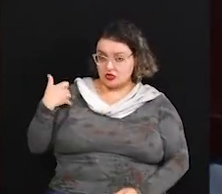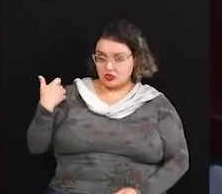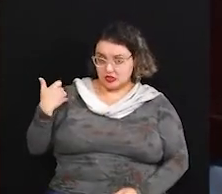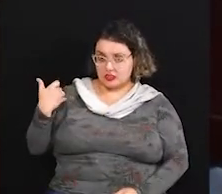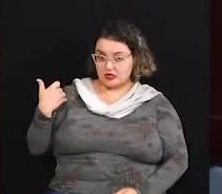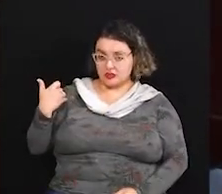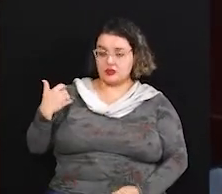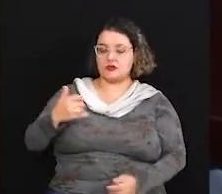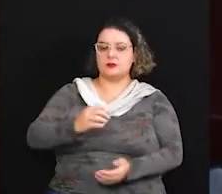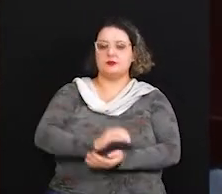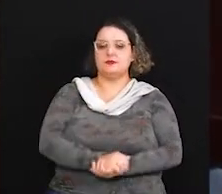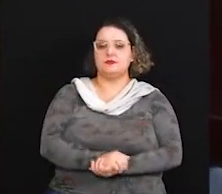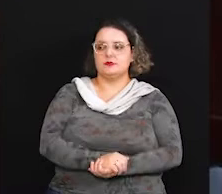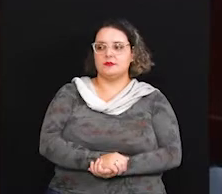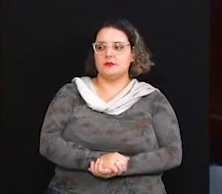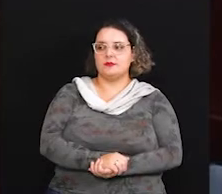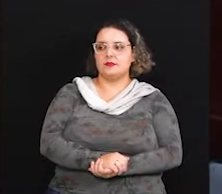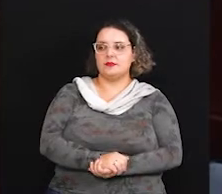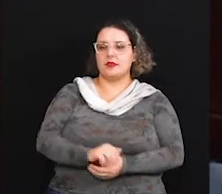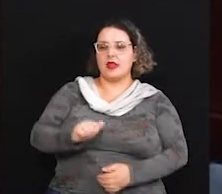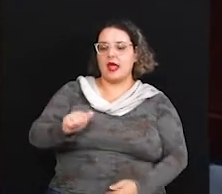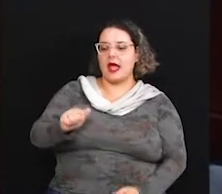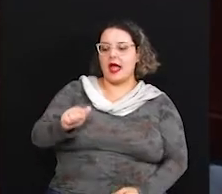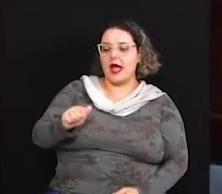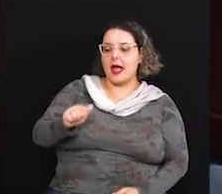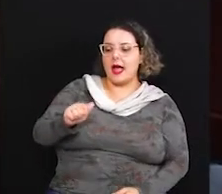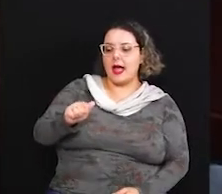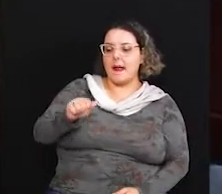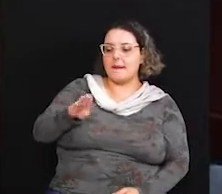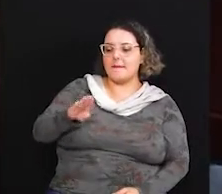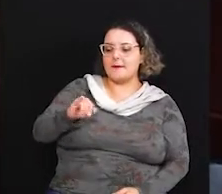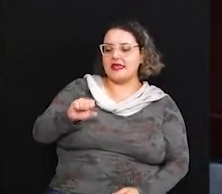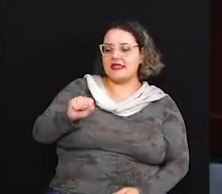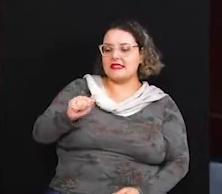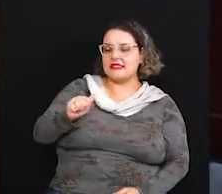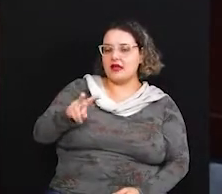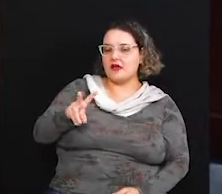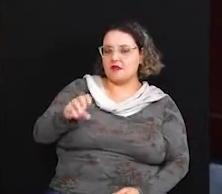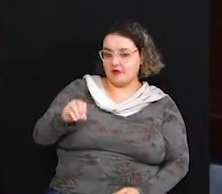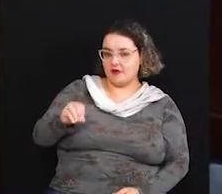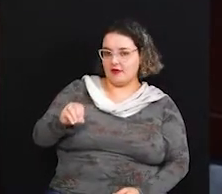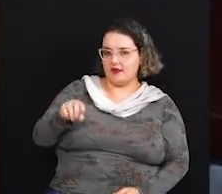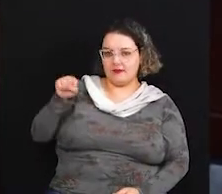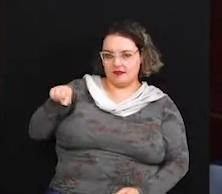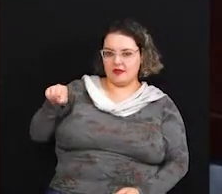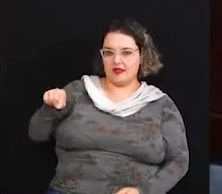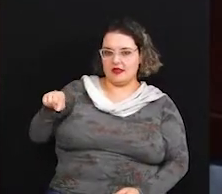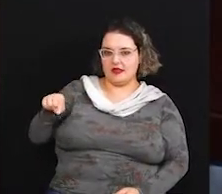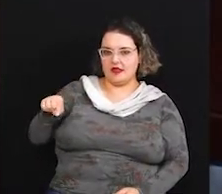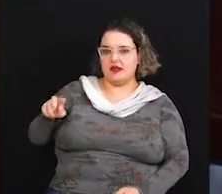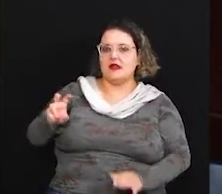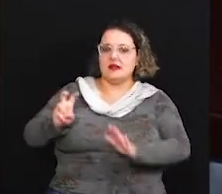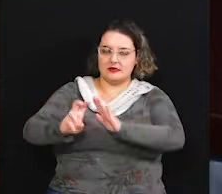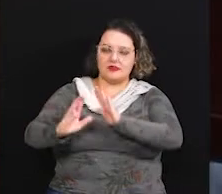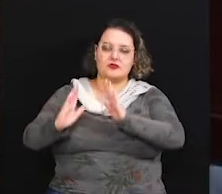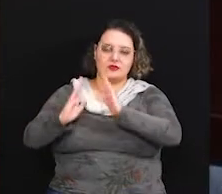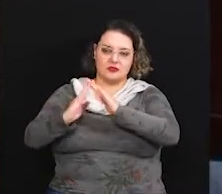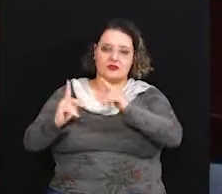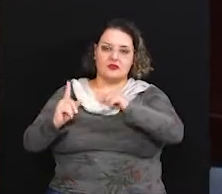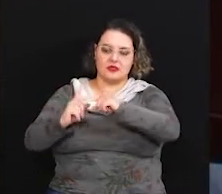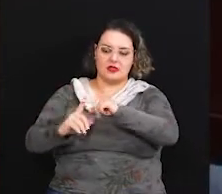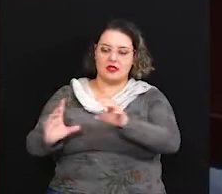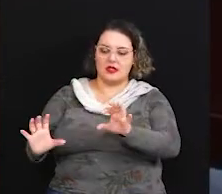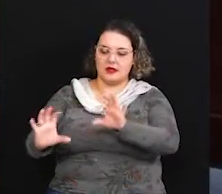idade. A bisavó dele tem uma relação, porque essa creche ela é conveniada,